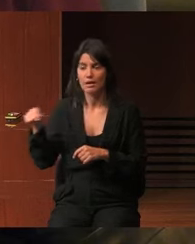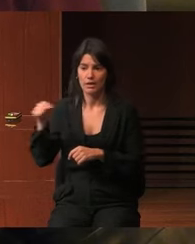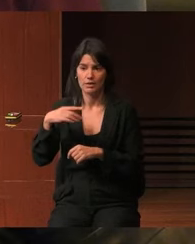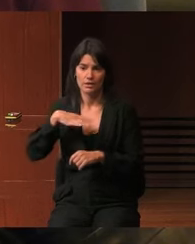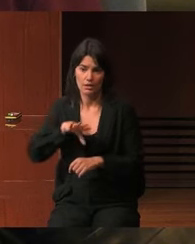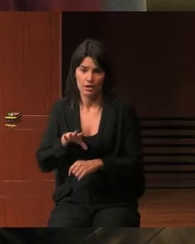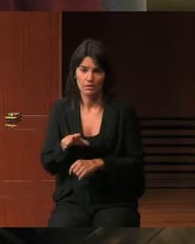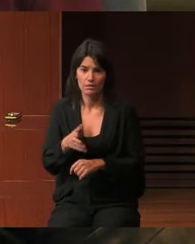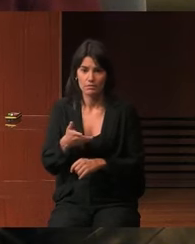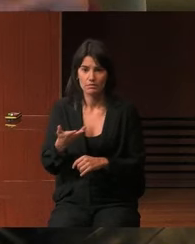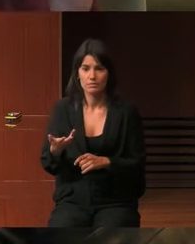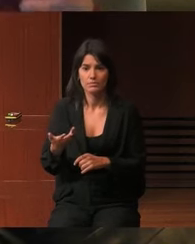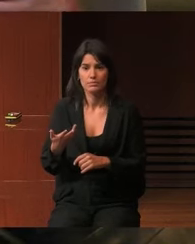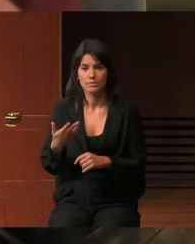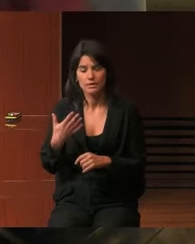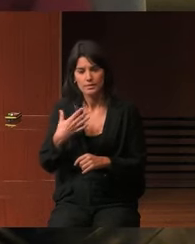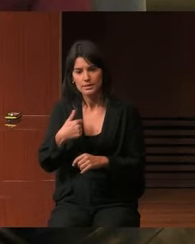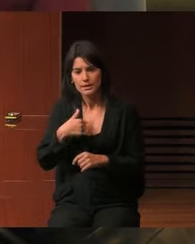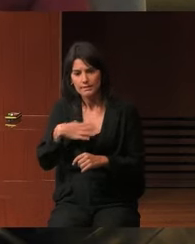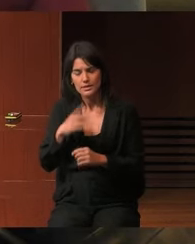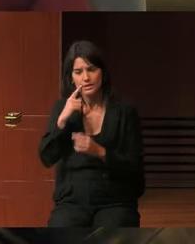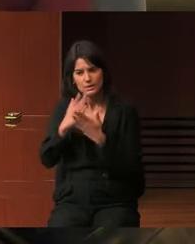quer ir mais fundo,